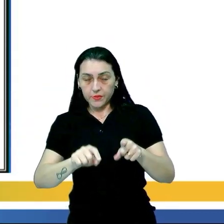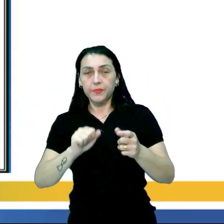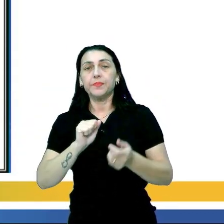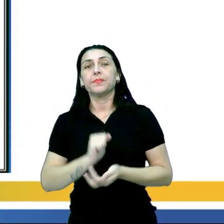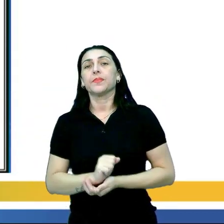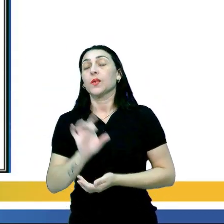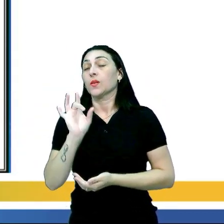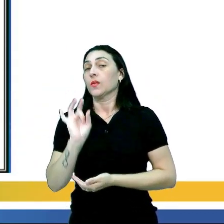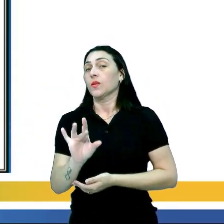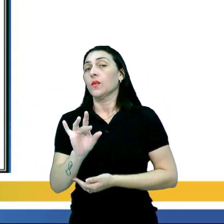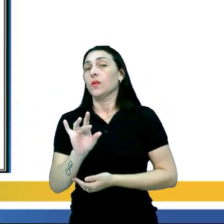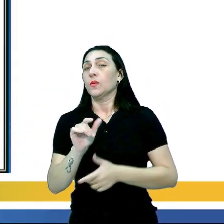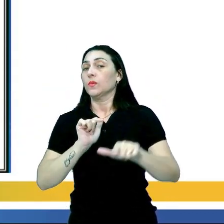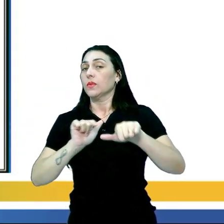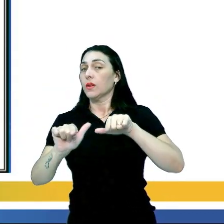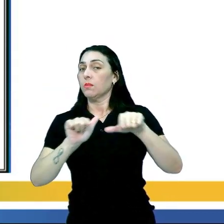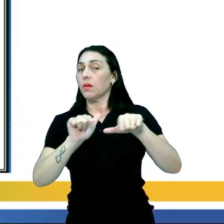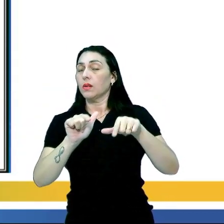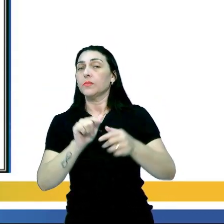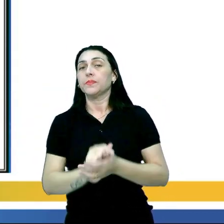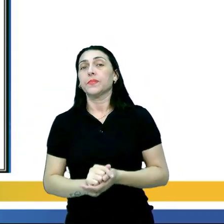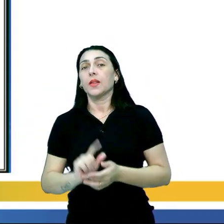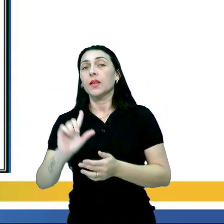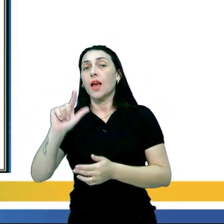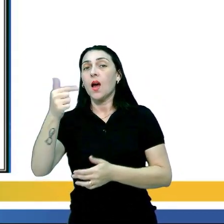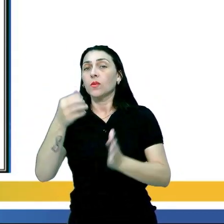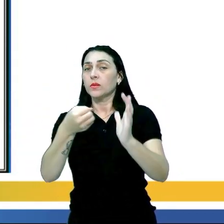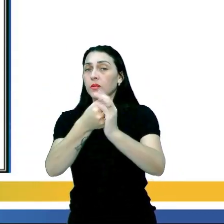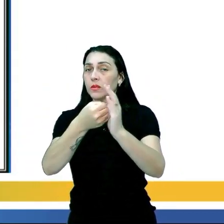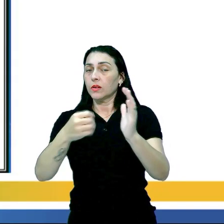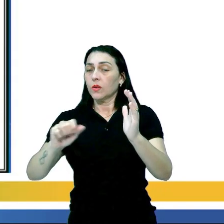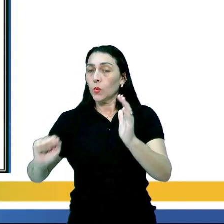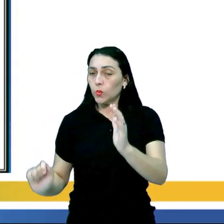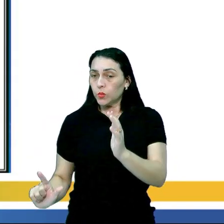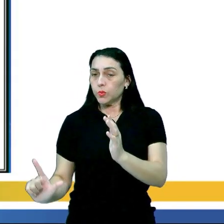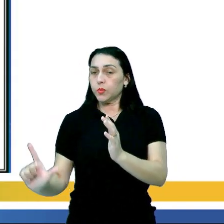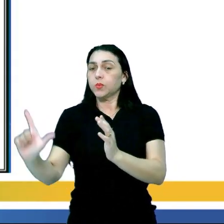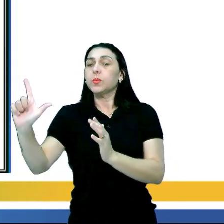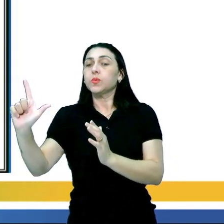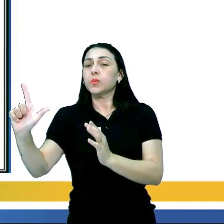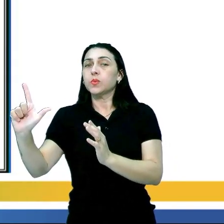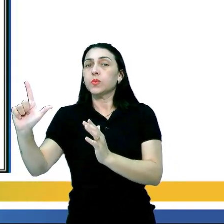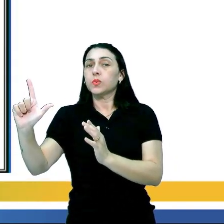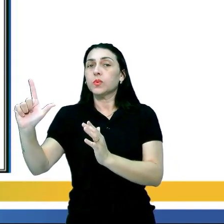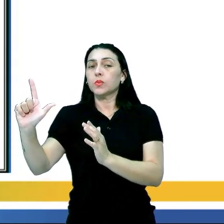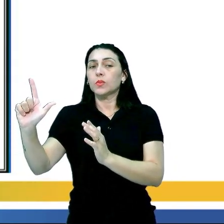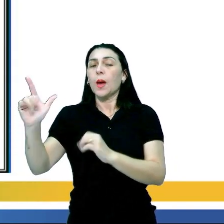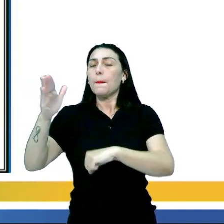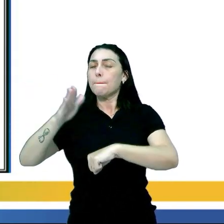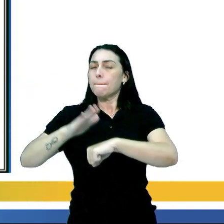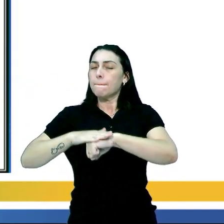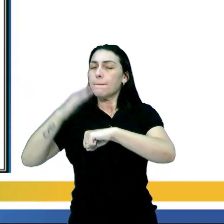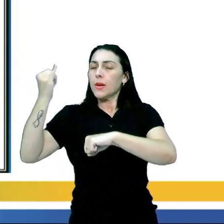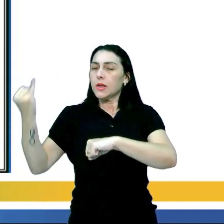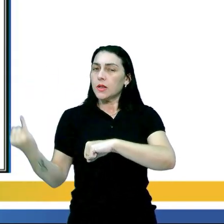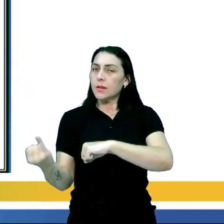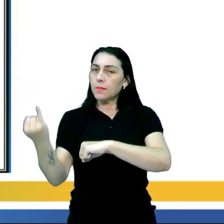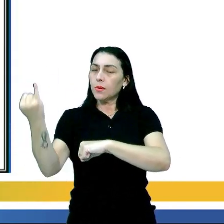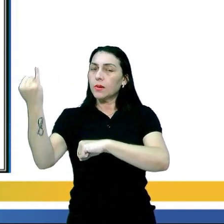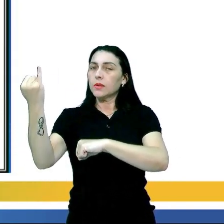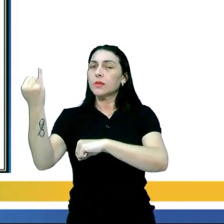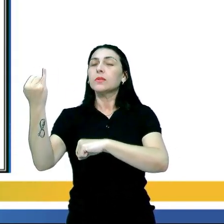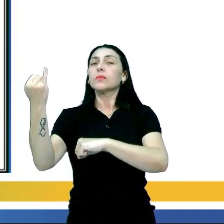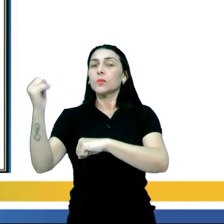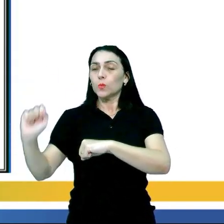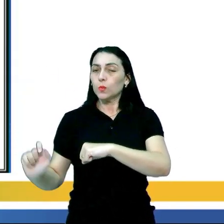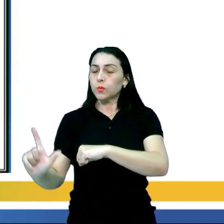tem apenas a sua força de trabalho. E a outra característica, que é a última aí, é a mais-valia, que nós vamos chamar